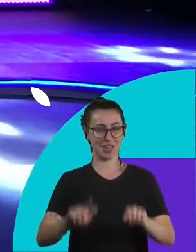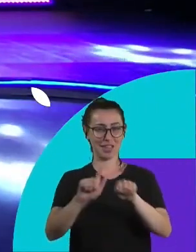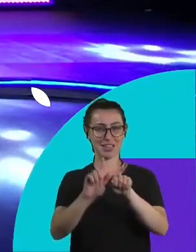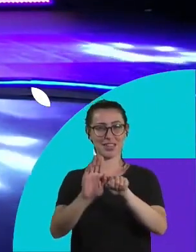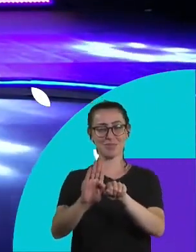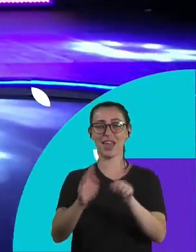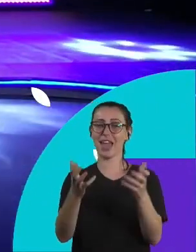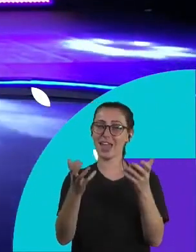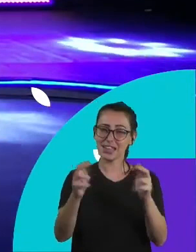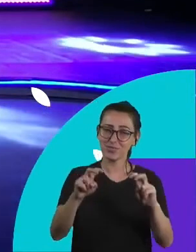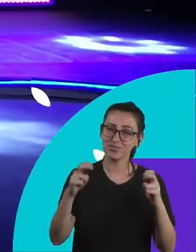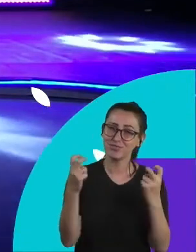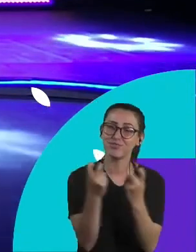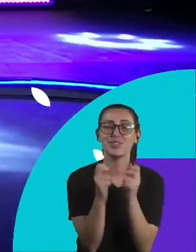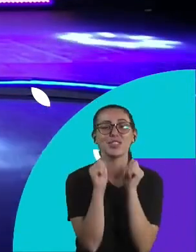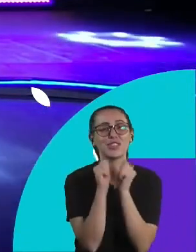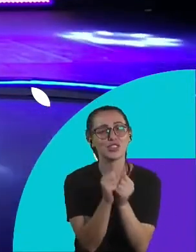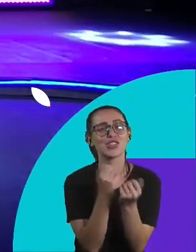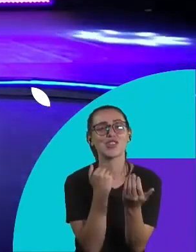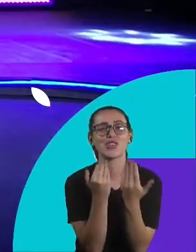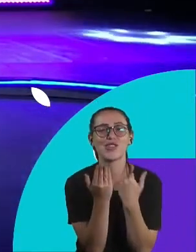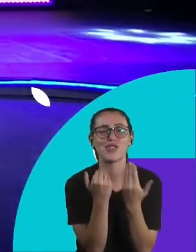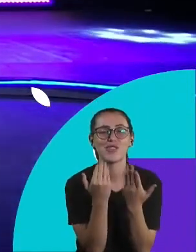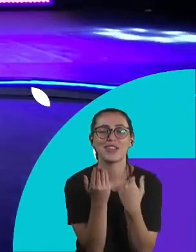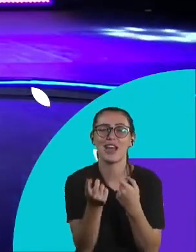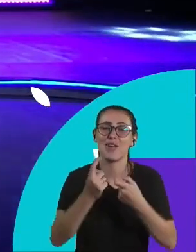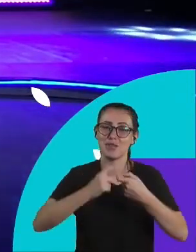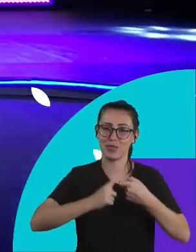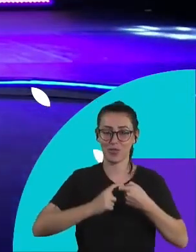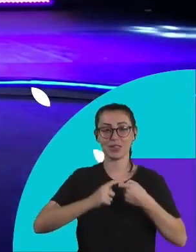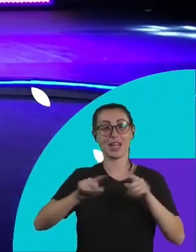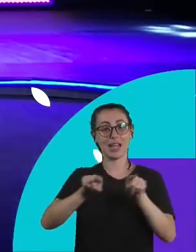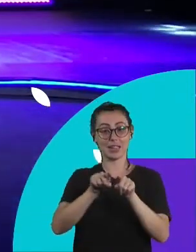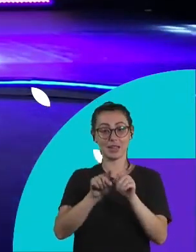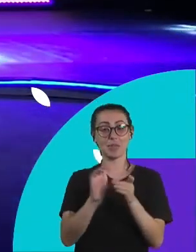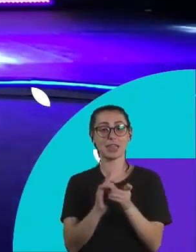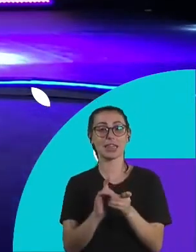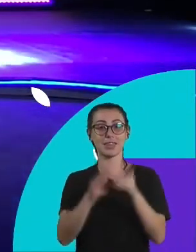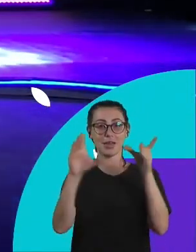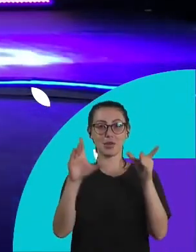com cada um de vocês e a gente conversar para levar e democratizar a educação em dados nesses